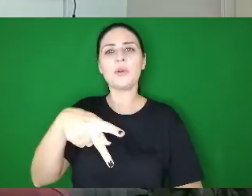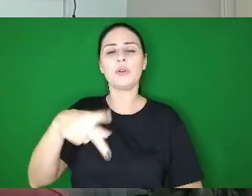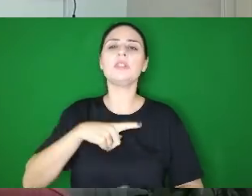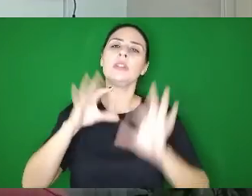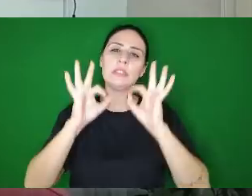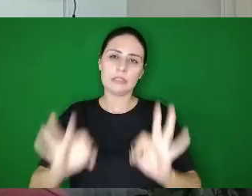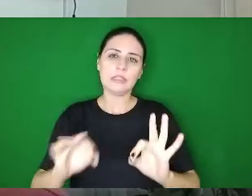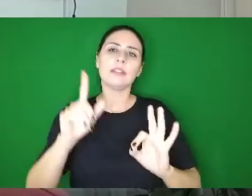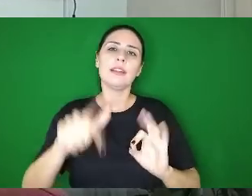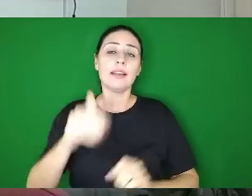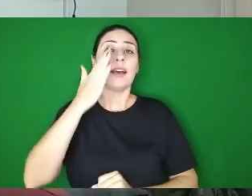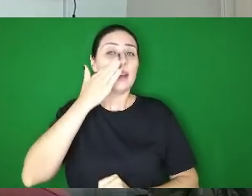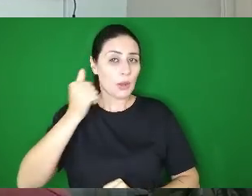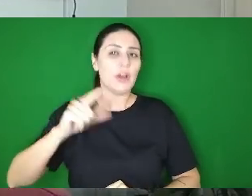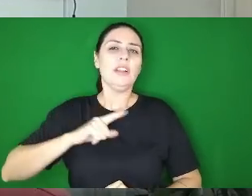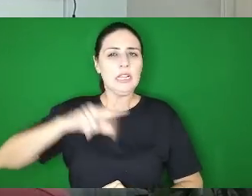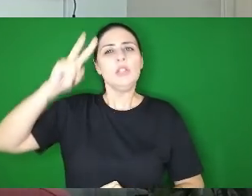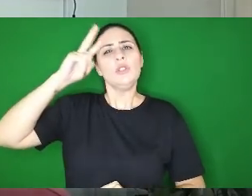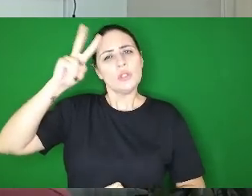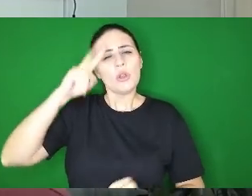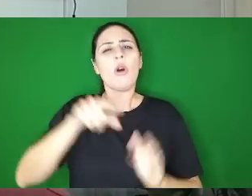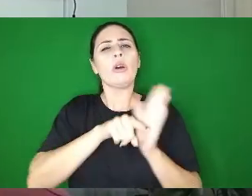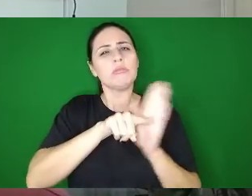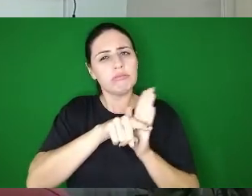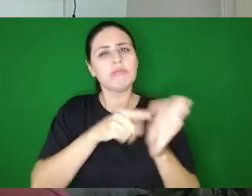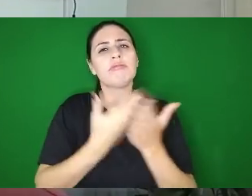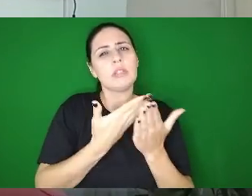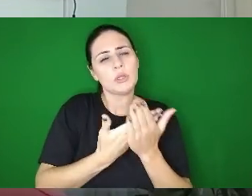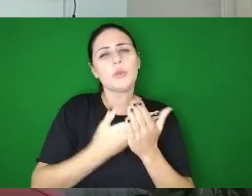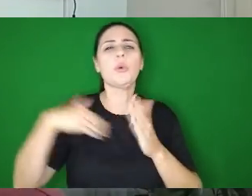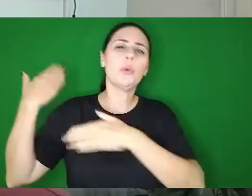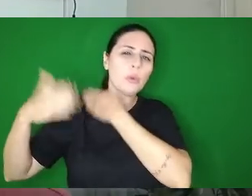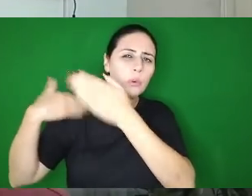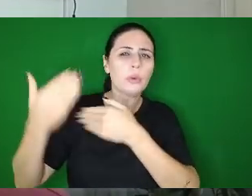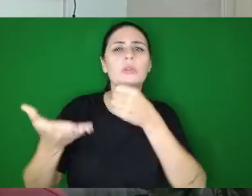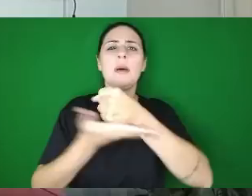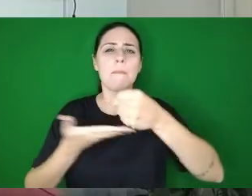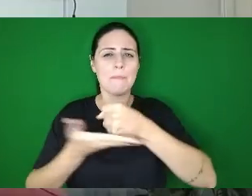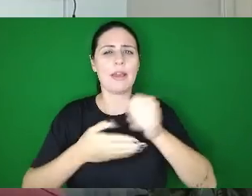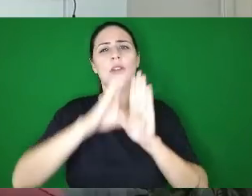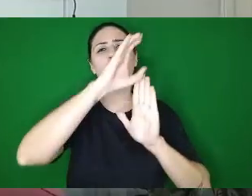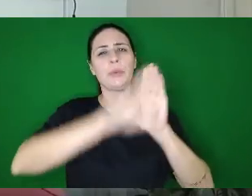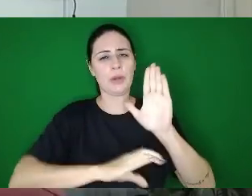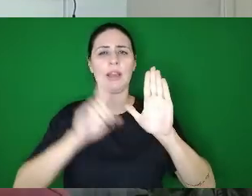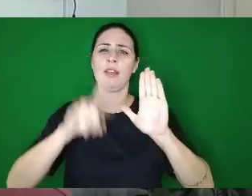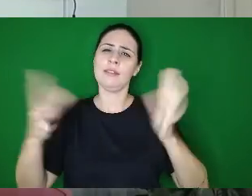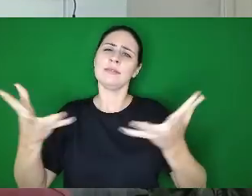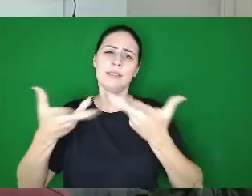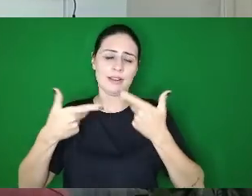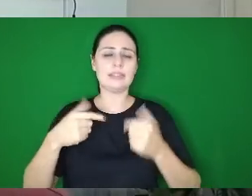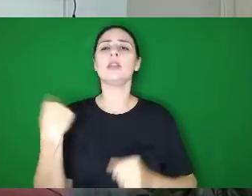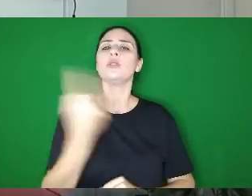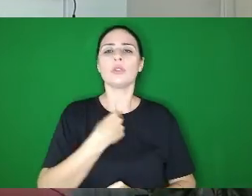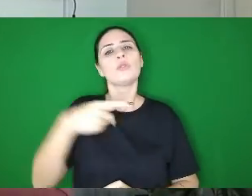município de Araucária tem um estudo, uma base, uma organização curricular que é de excelência. Os nossos professores, eles fazem,